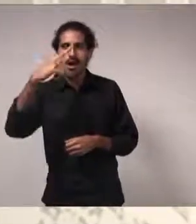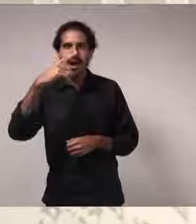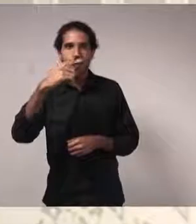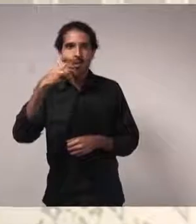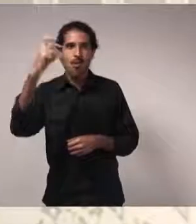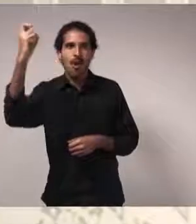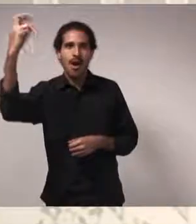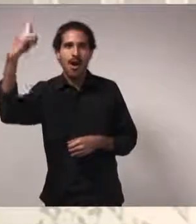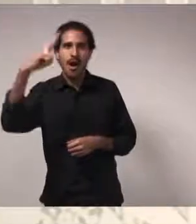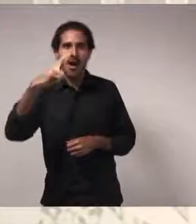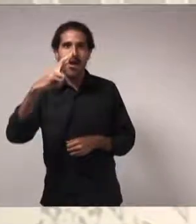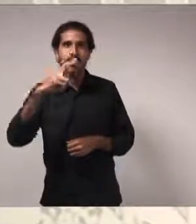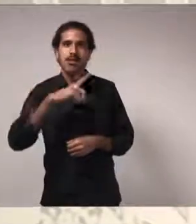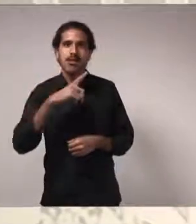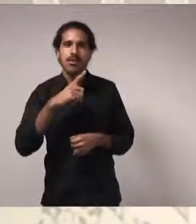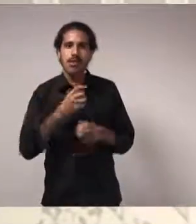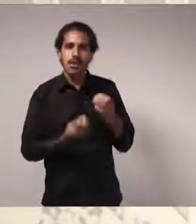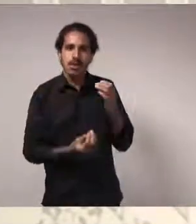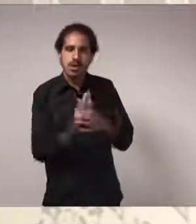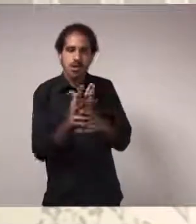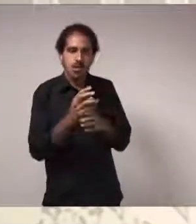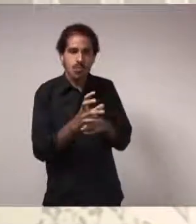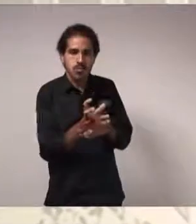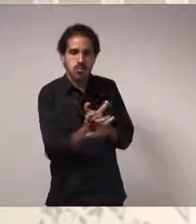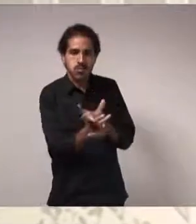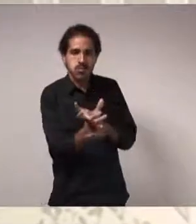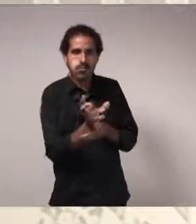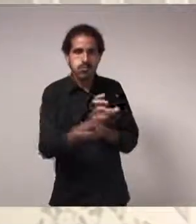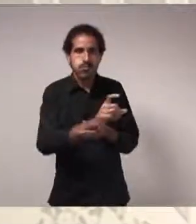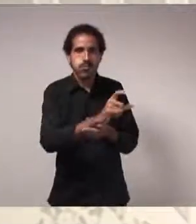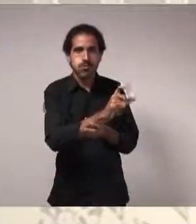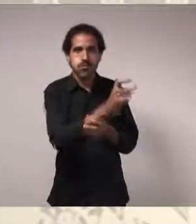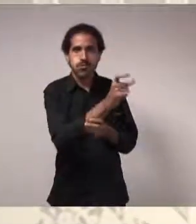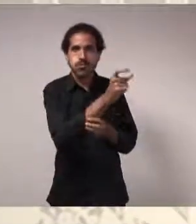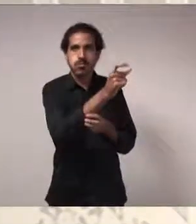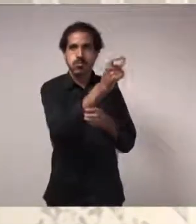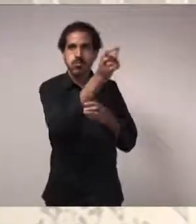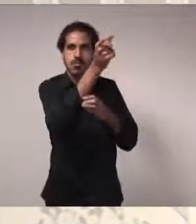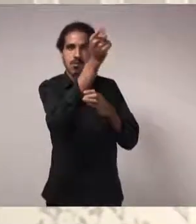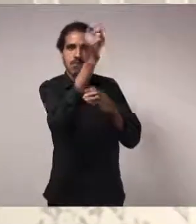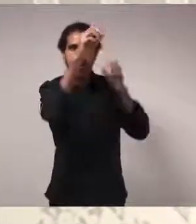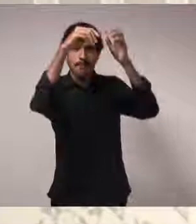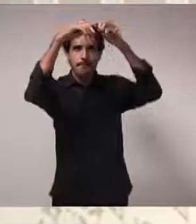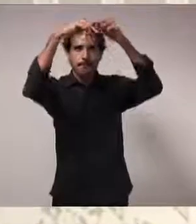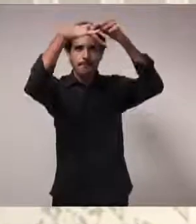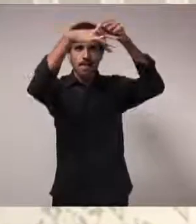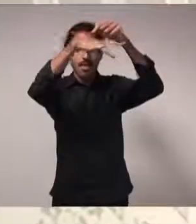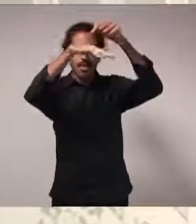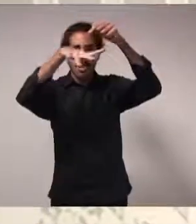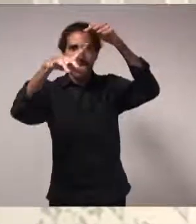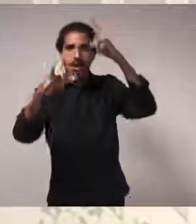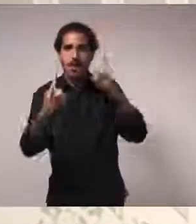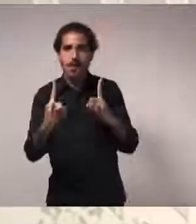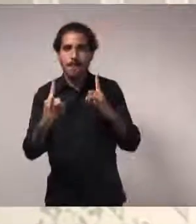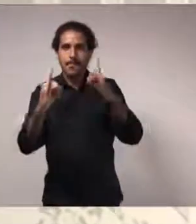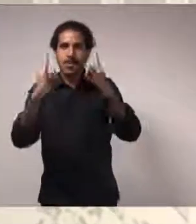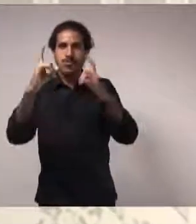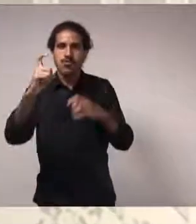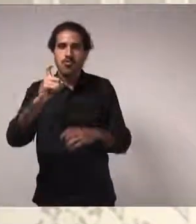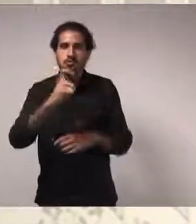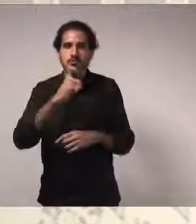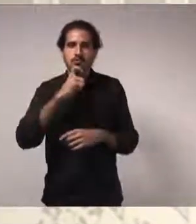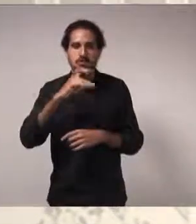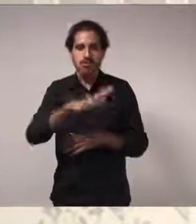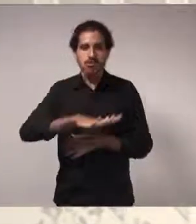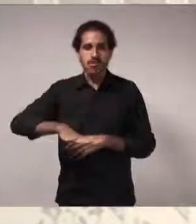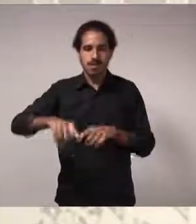é produzida o fluido que vai ser distribuído para o prédio para fazer a refrigeração dos ambientes, no caso,